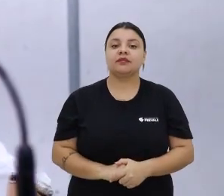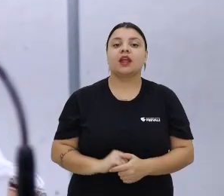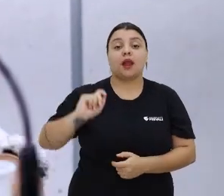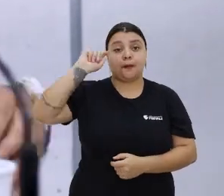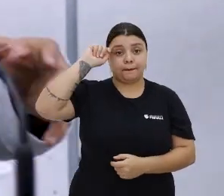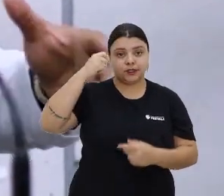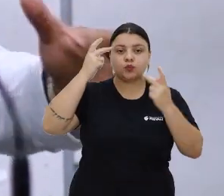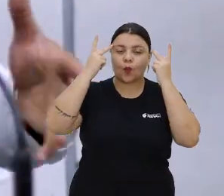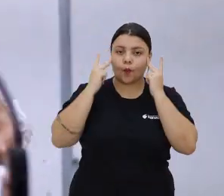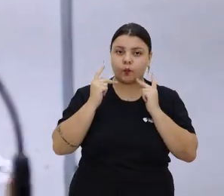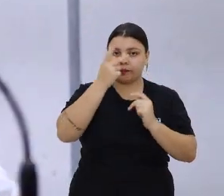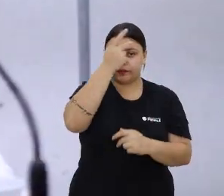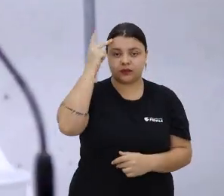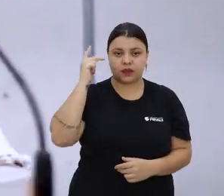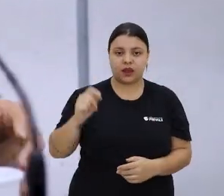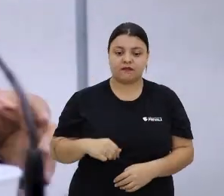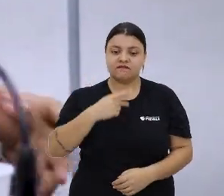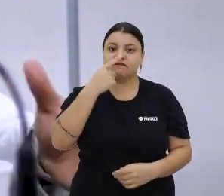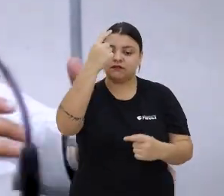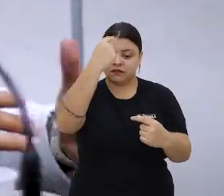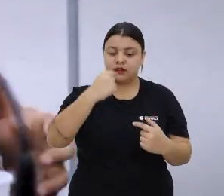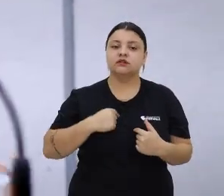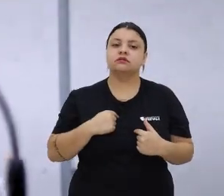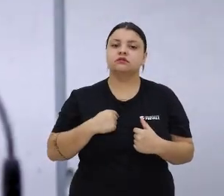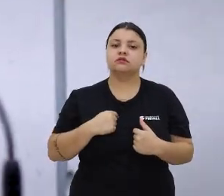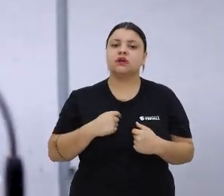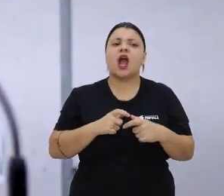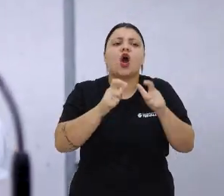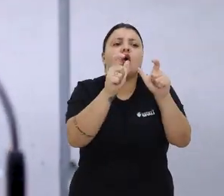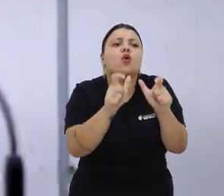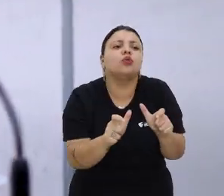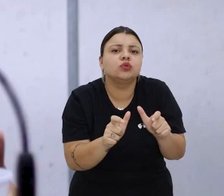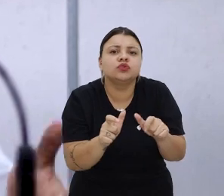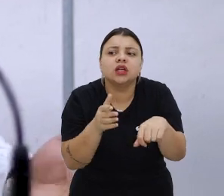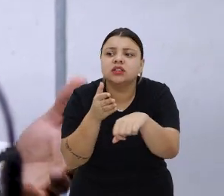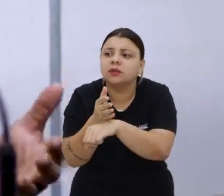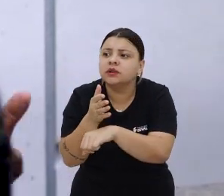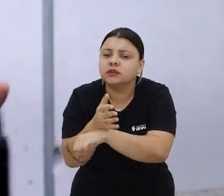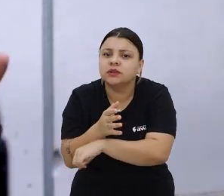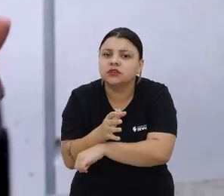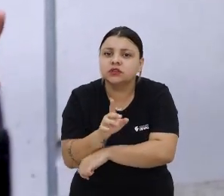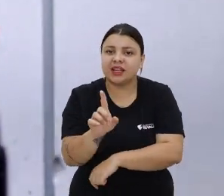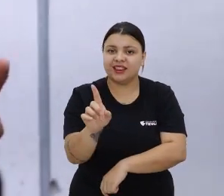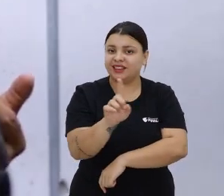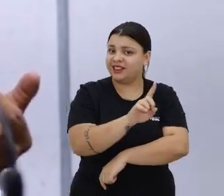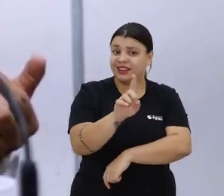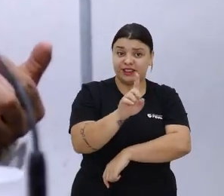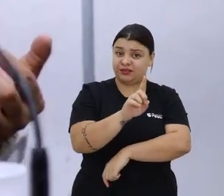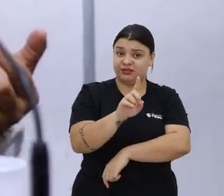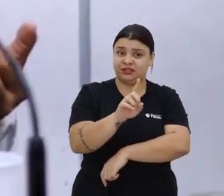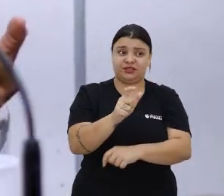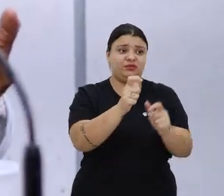pretas e pardas autodeclaradas. E onde é que estão essas pessoas que não estão ocupando os espaços no